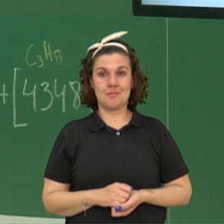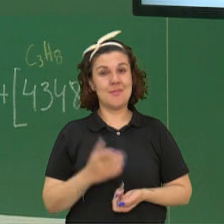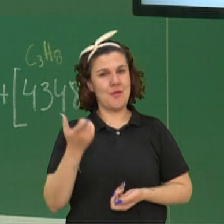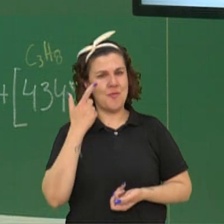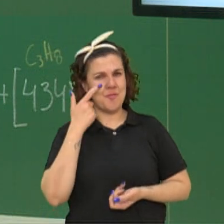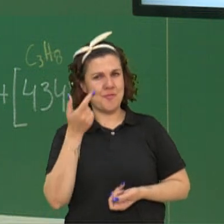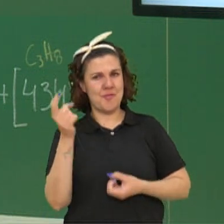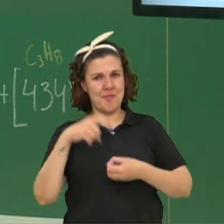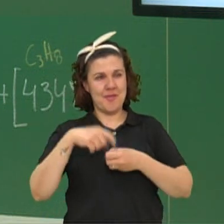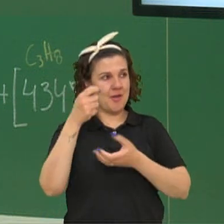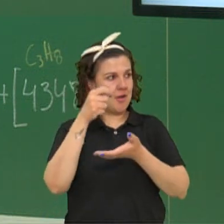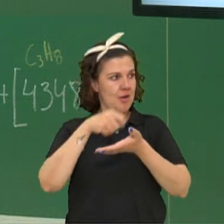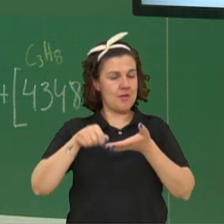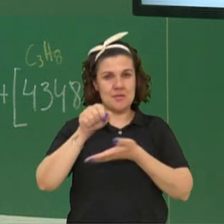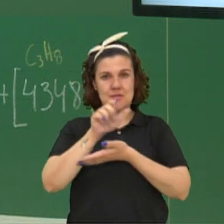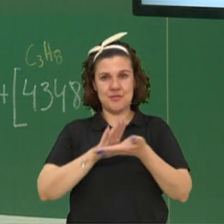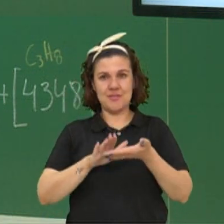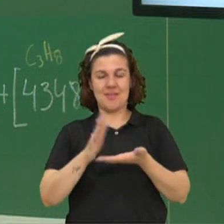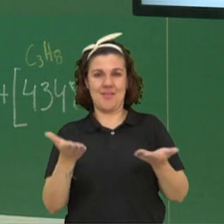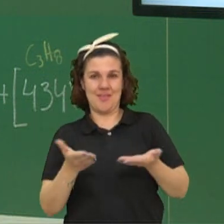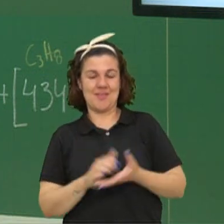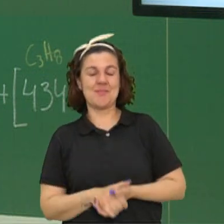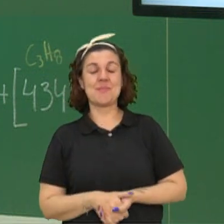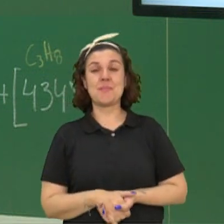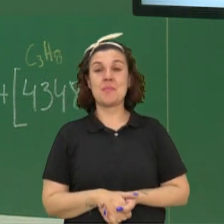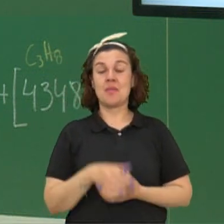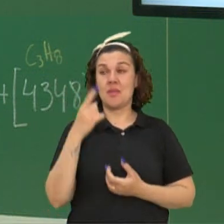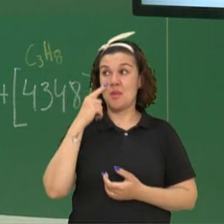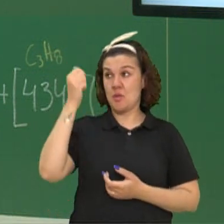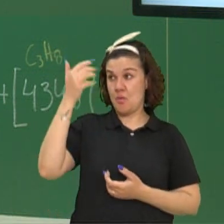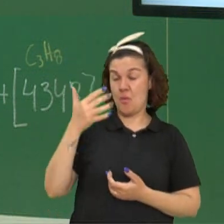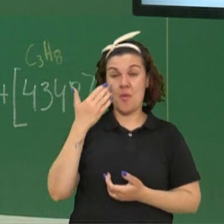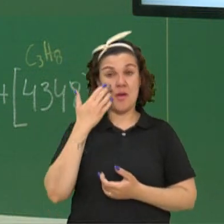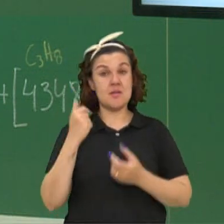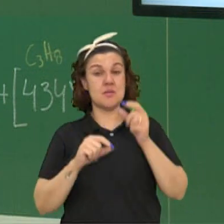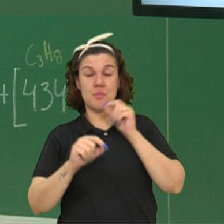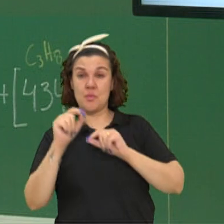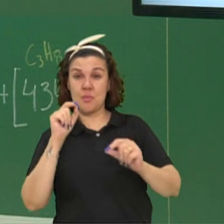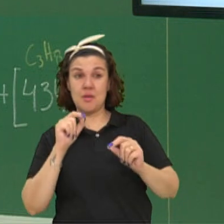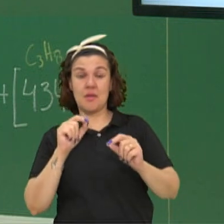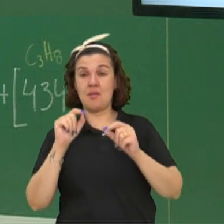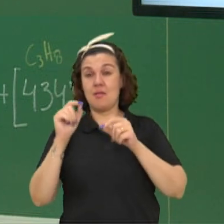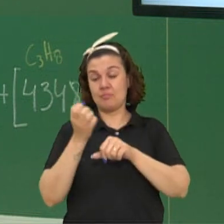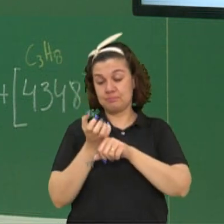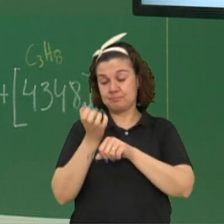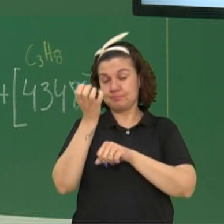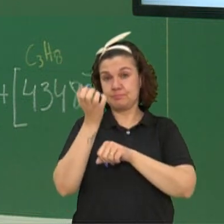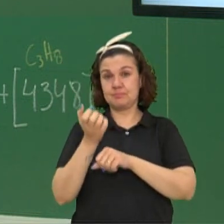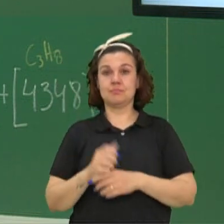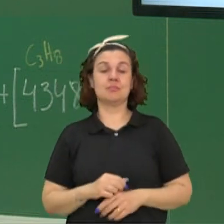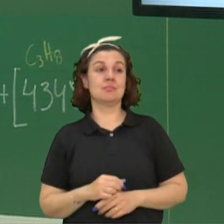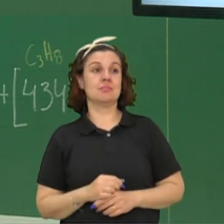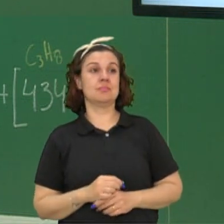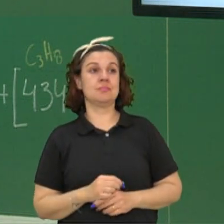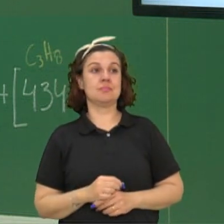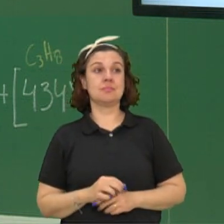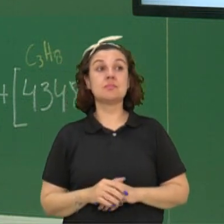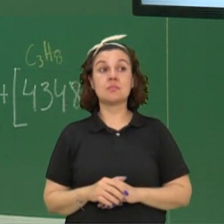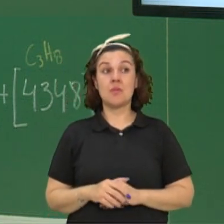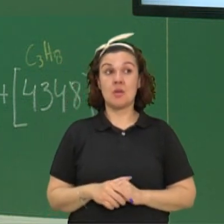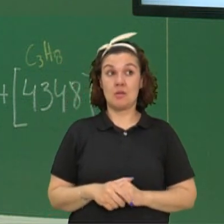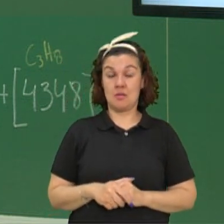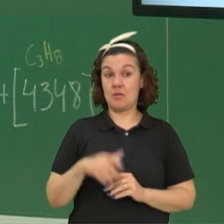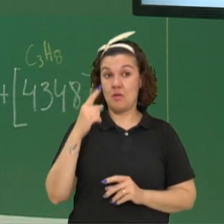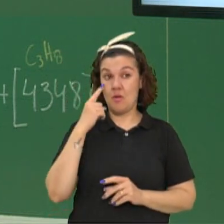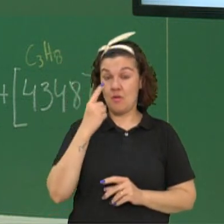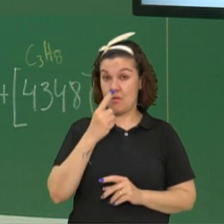Vamos lá então fazer a correção do nosso exercício. Olha só, ele quer saber qual que é a entalpia de combustão do propano.